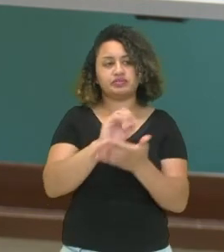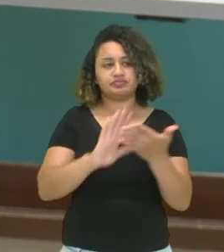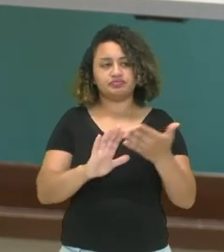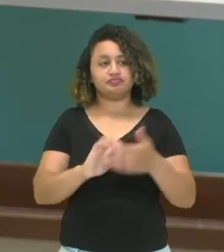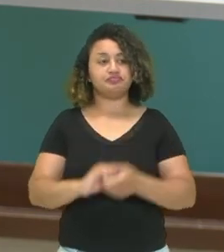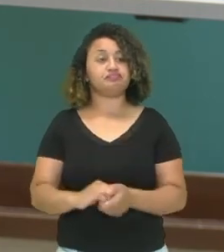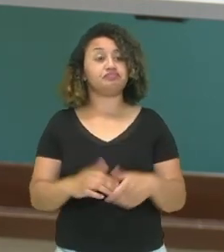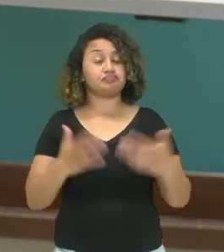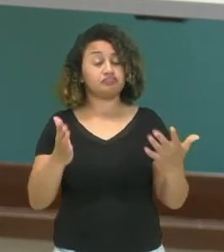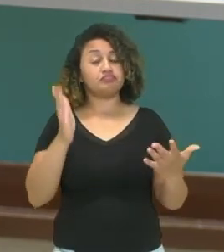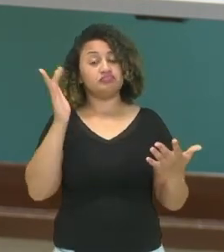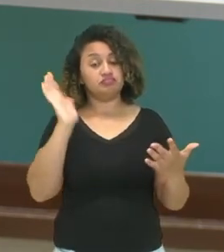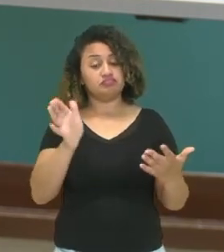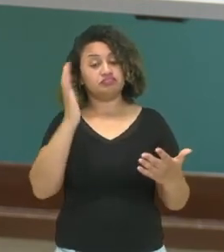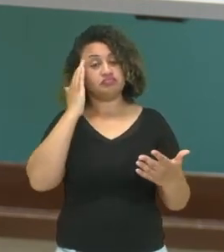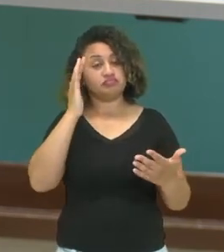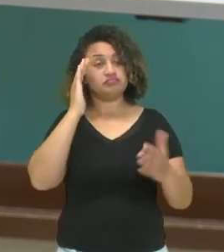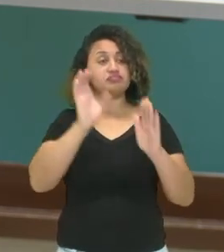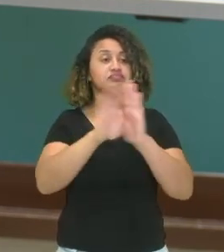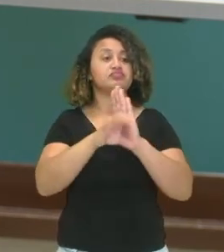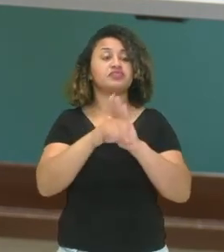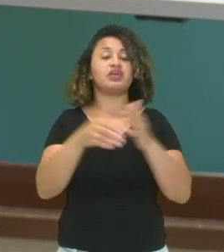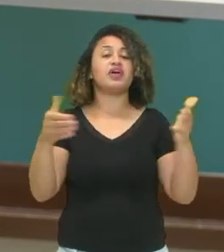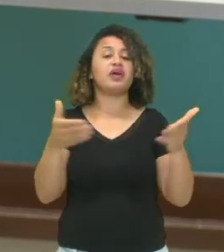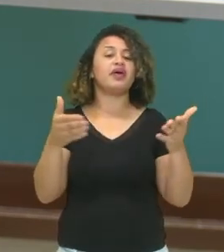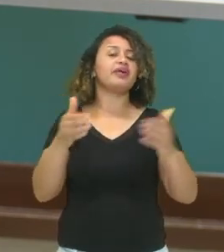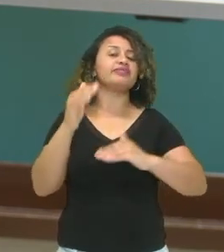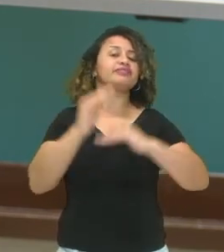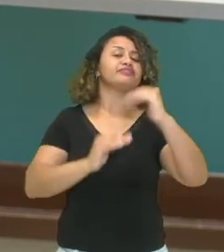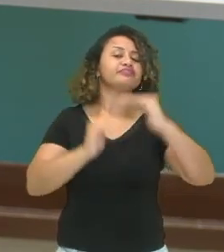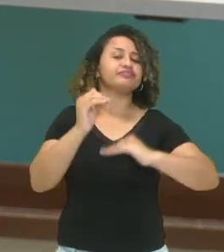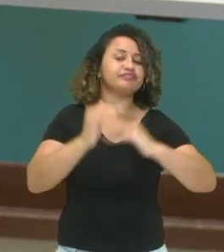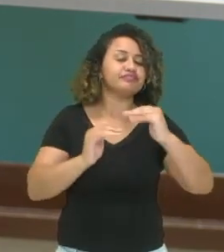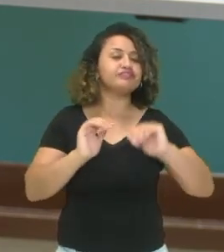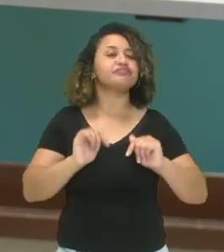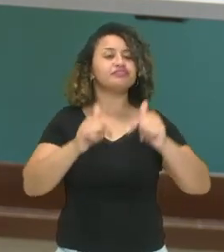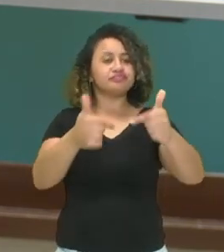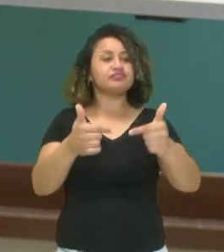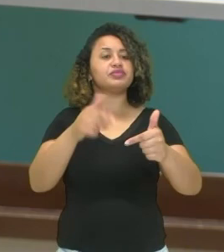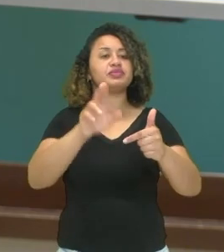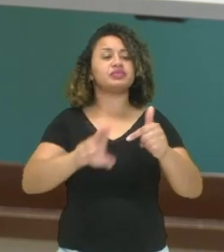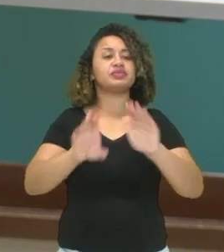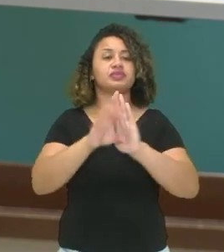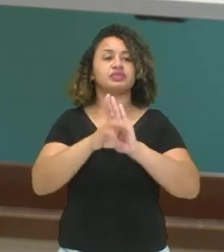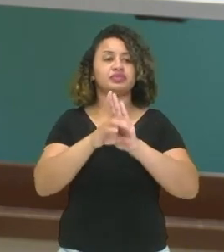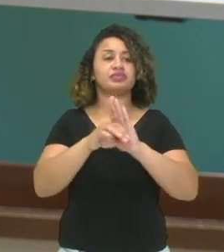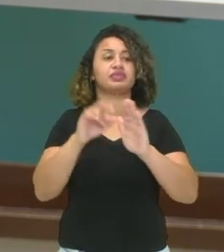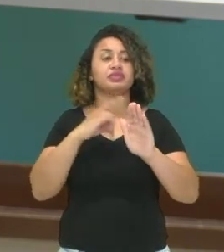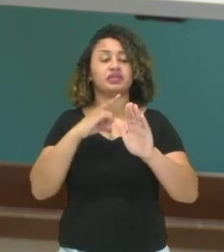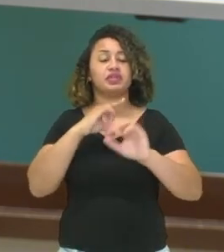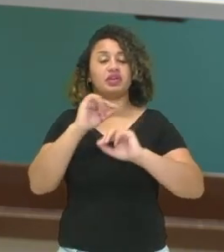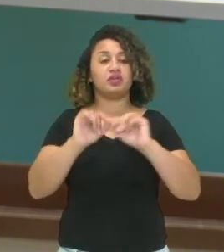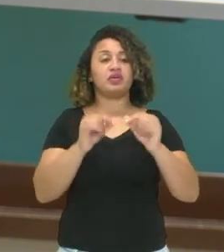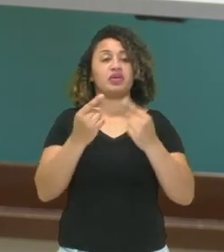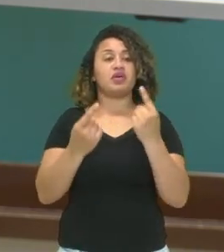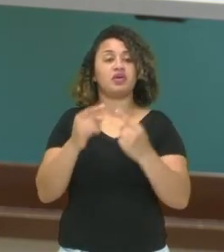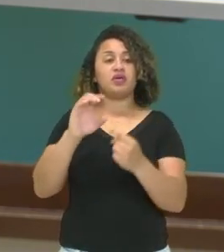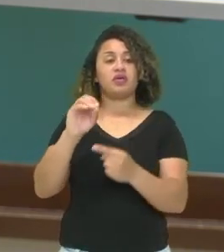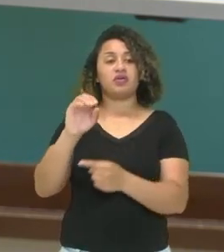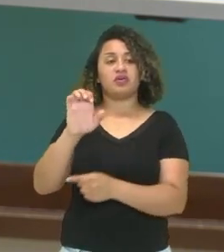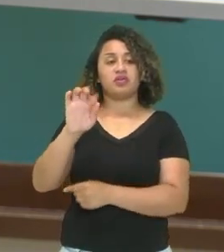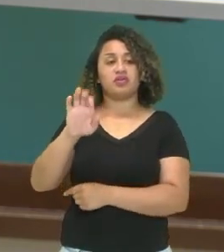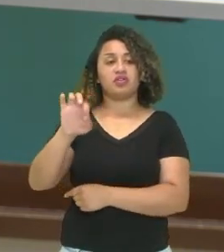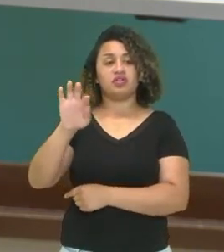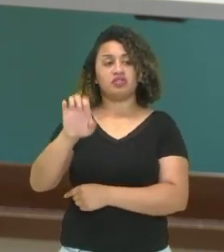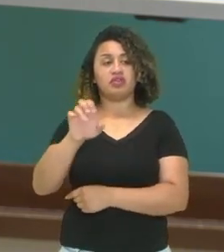Já entendemos esse conceito, vamos lá aplicar esse conceito. Então eu tenho aqui, determinar o coeficiente angular